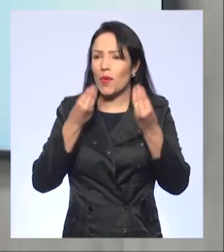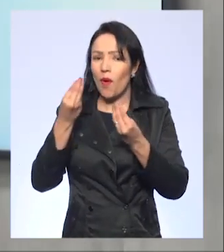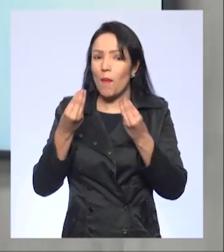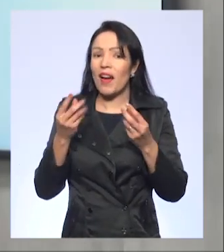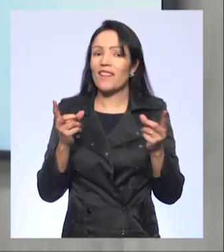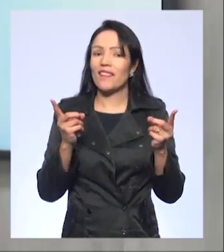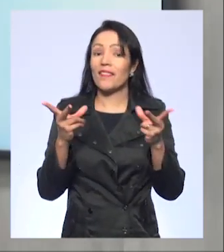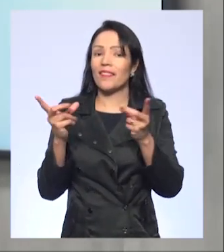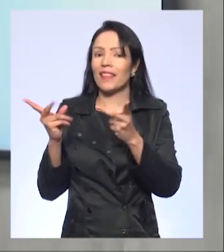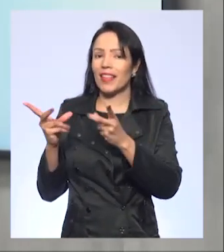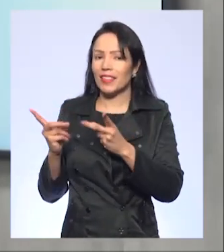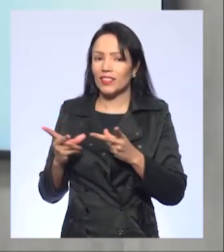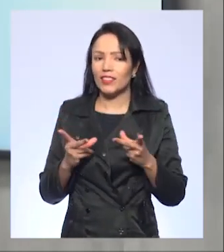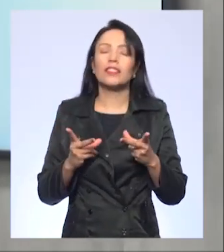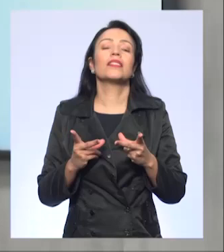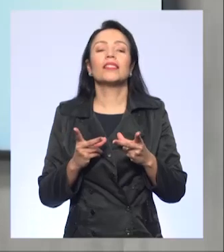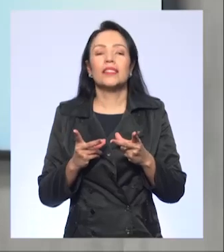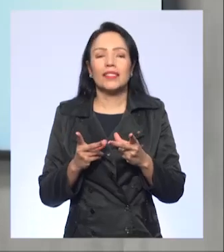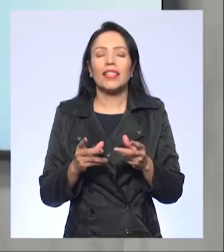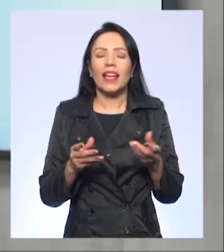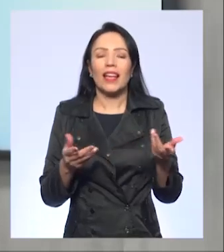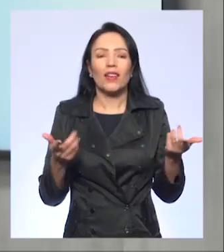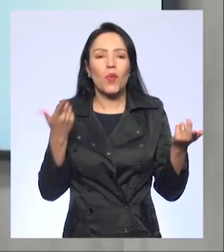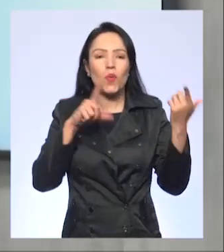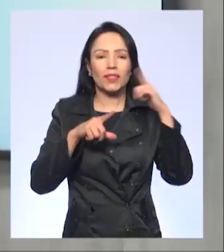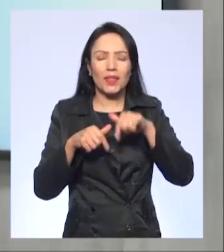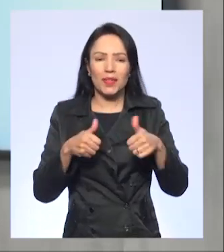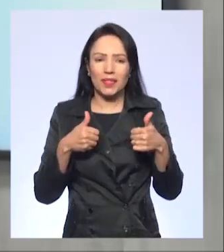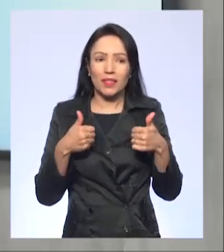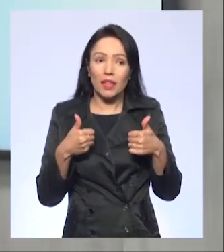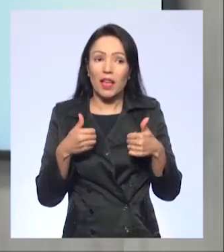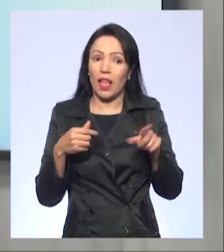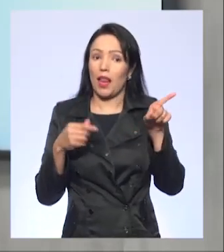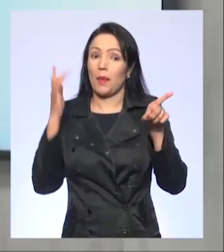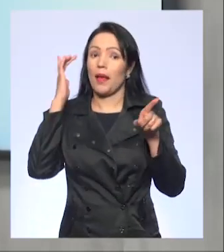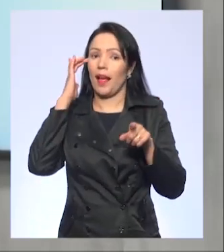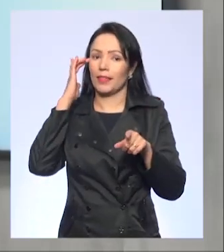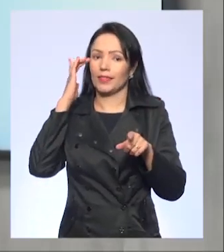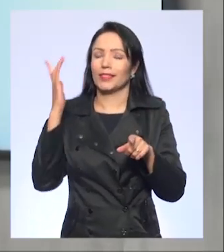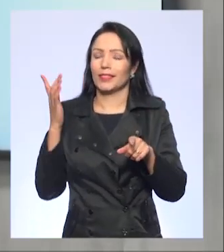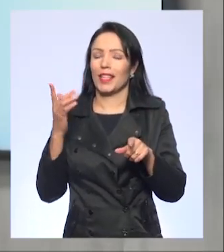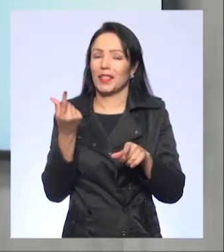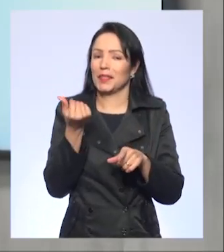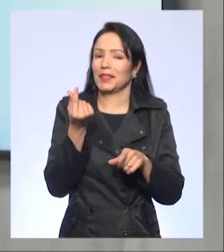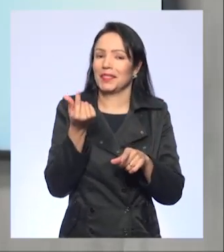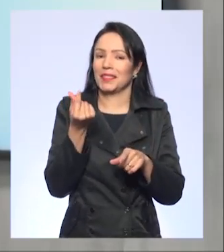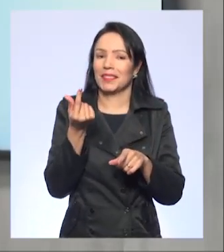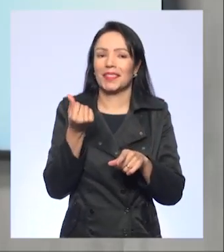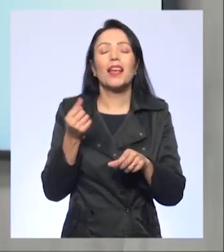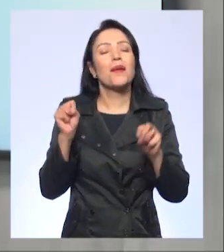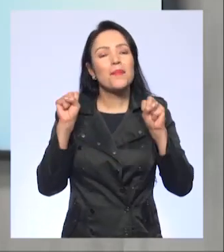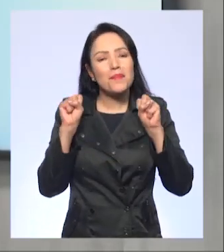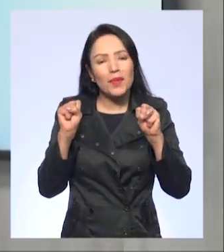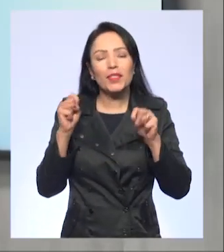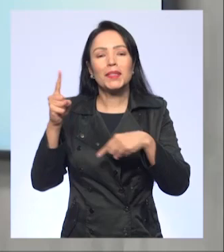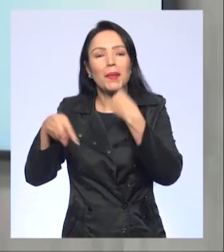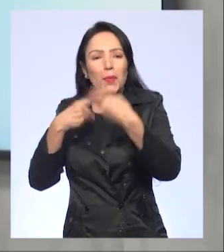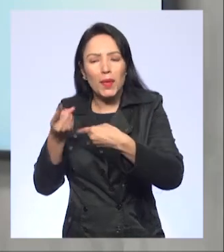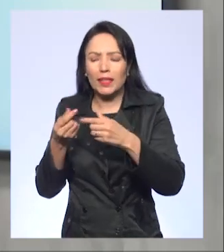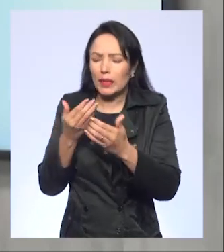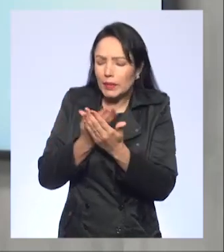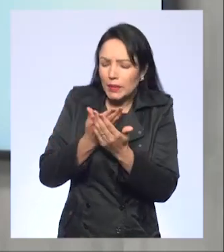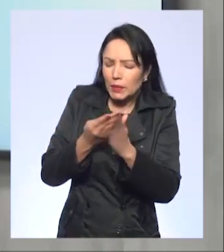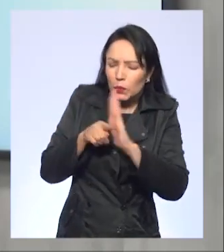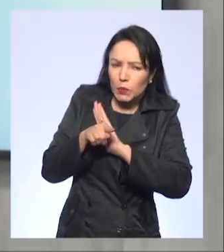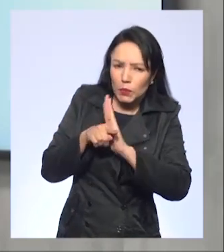comerciante e tenha dado super certo, eu penso, financeiramente, tá? tanto que pôde se dedicar aos estudos e